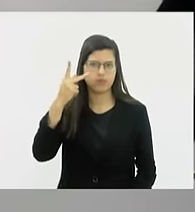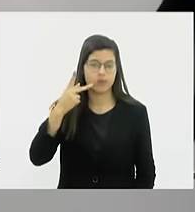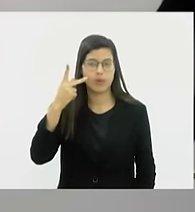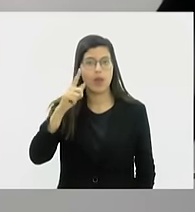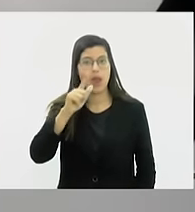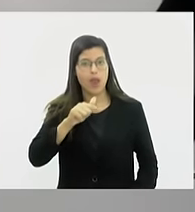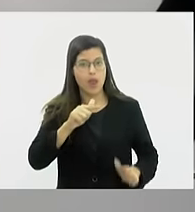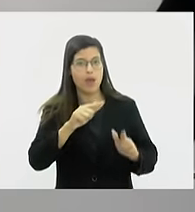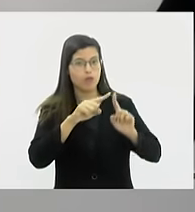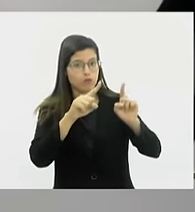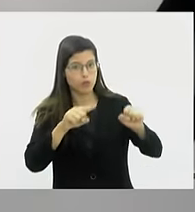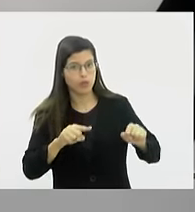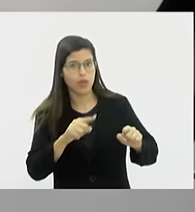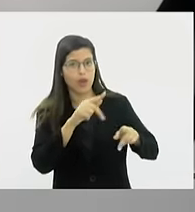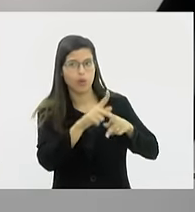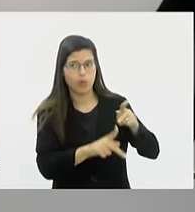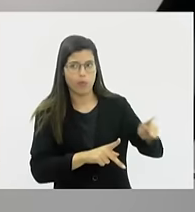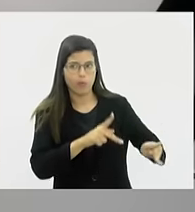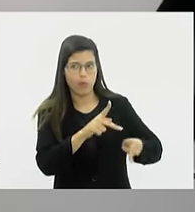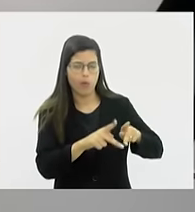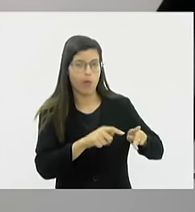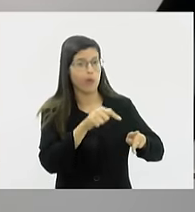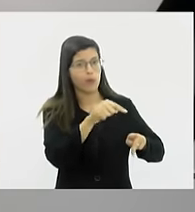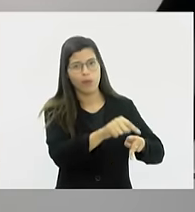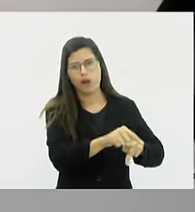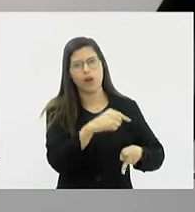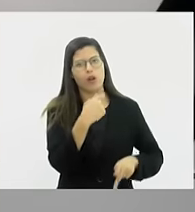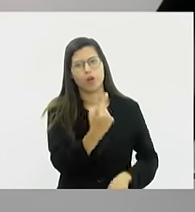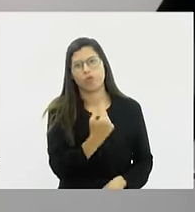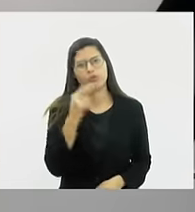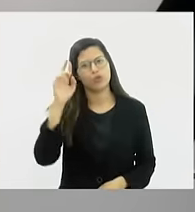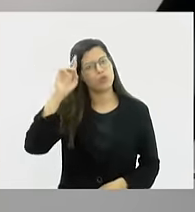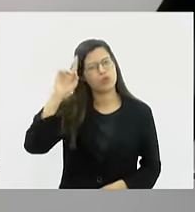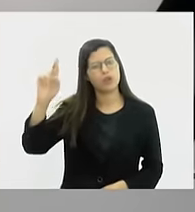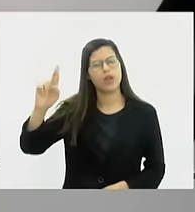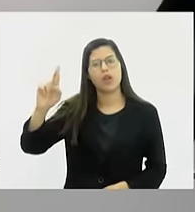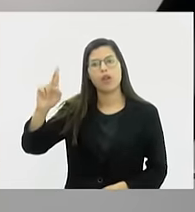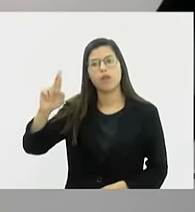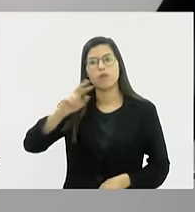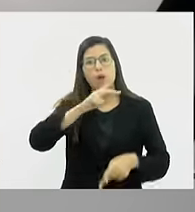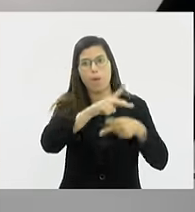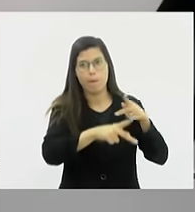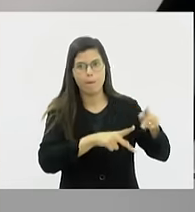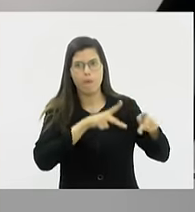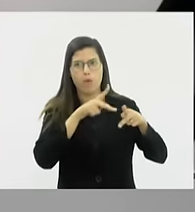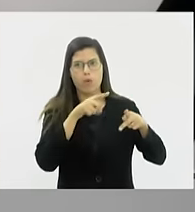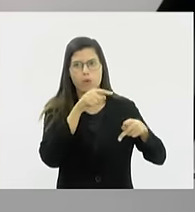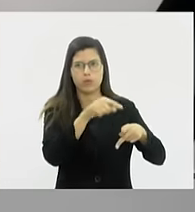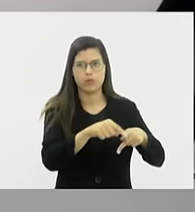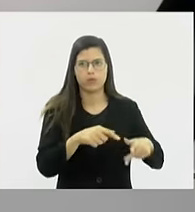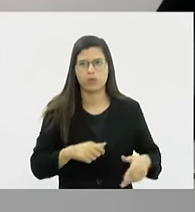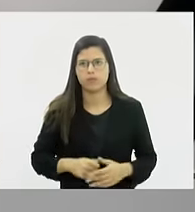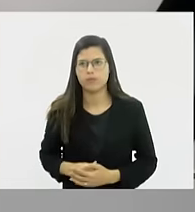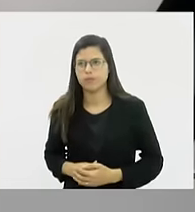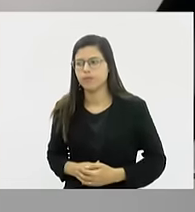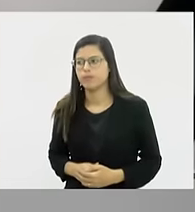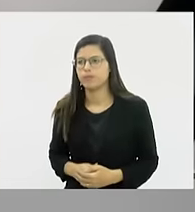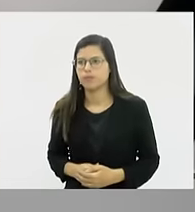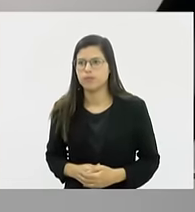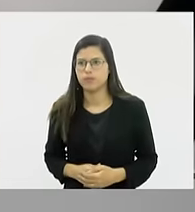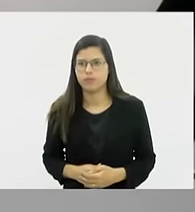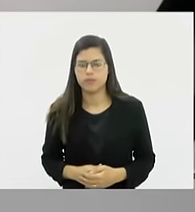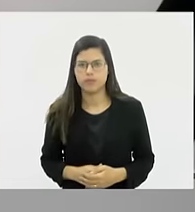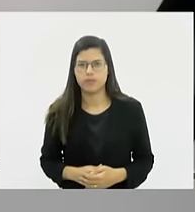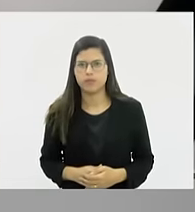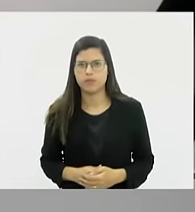povo. É o povo que é o nosso patrão. É o povo que está lá na ponta. E eu, pela função